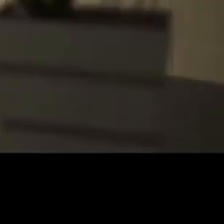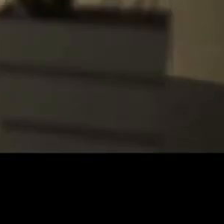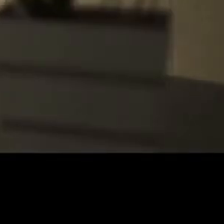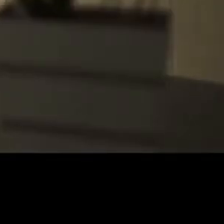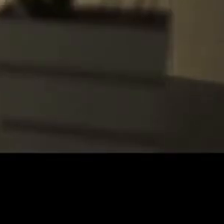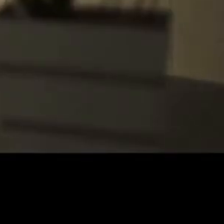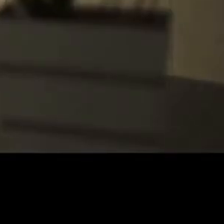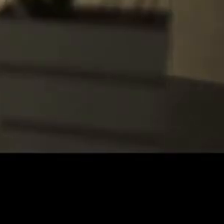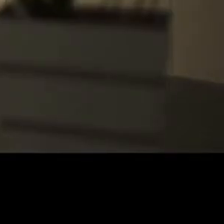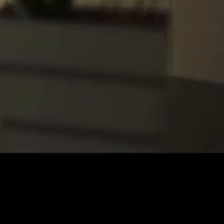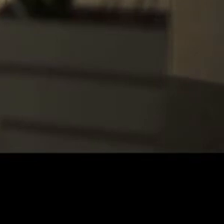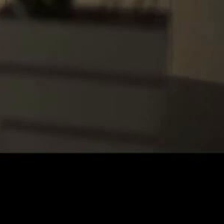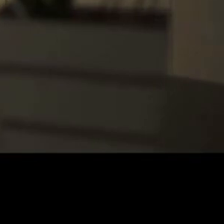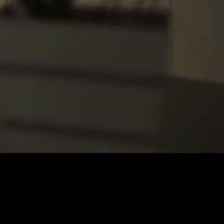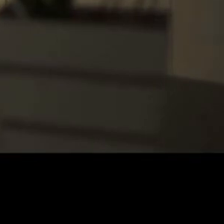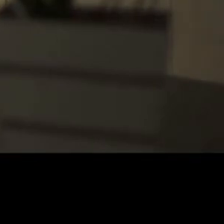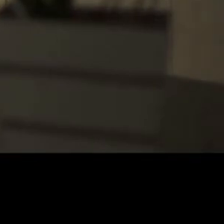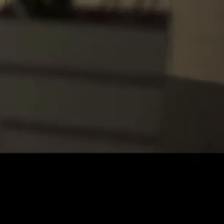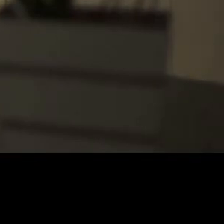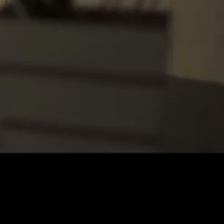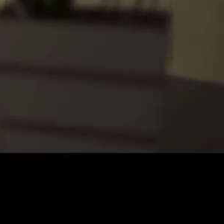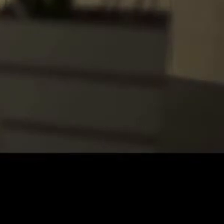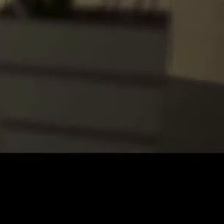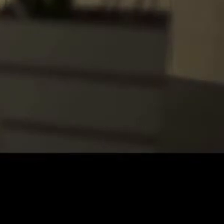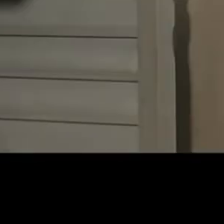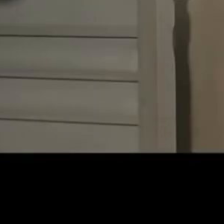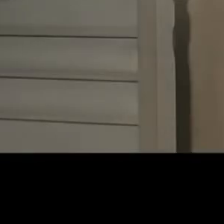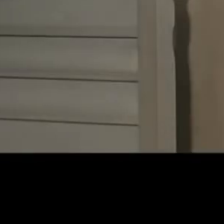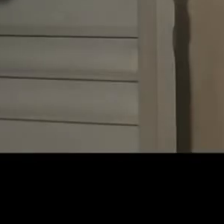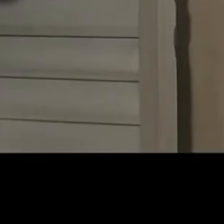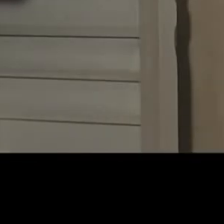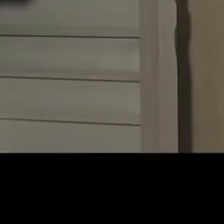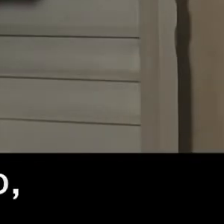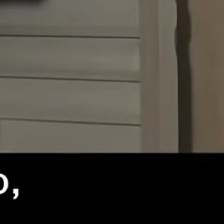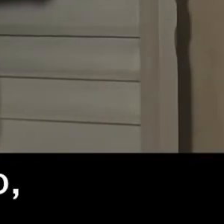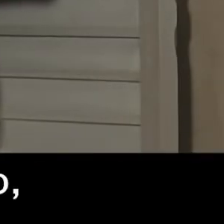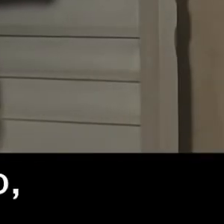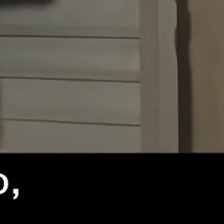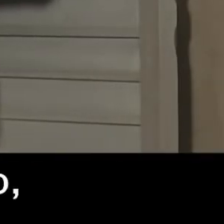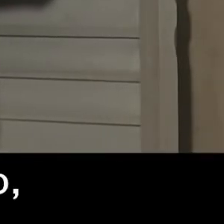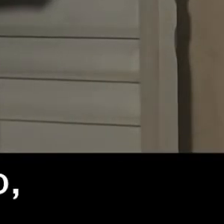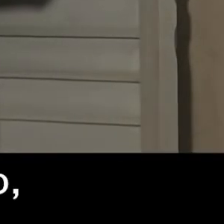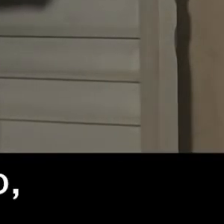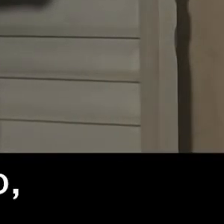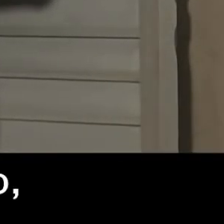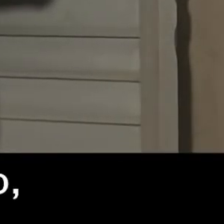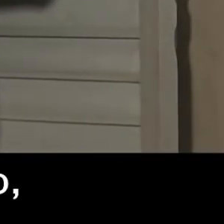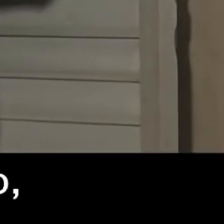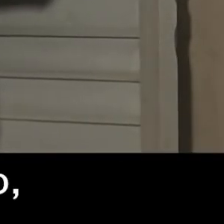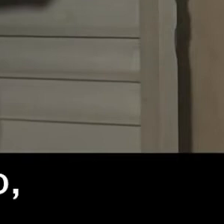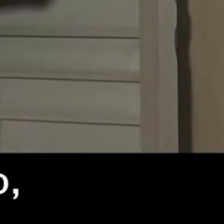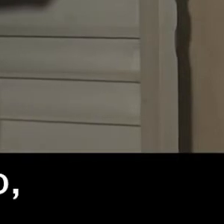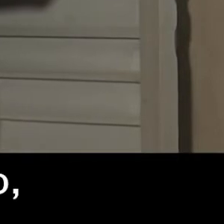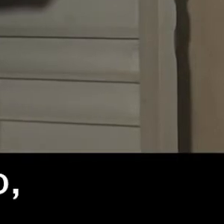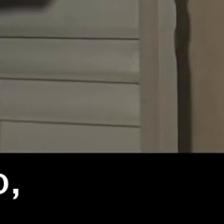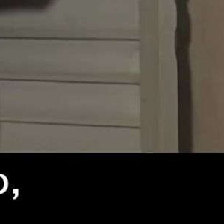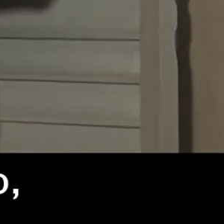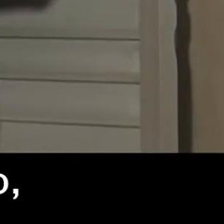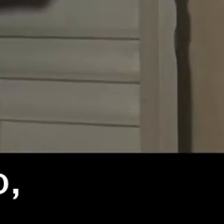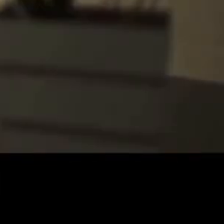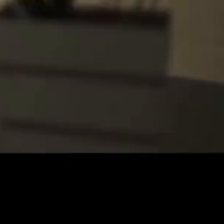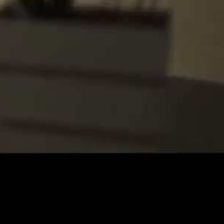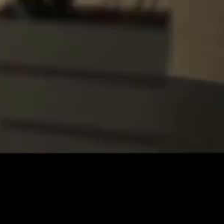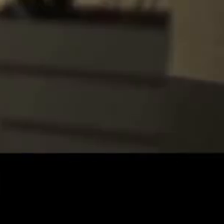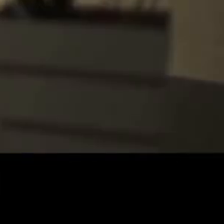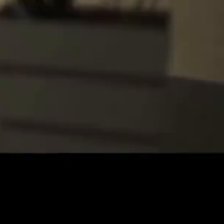Duvide, pesquise. Só aceite notícias de órgãos reconhecidos. Antes de compartilhar qualquer tipo de